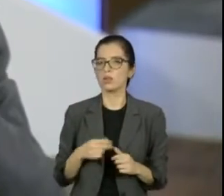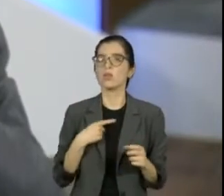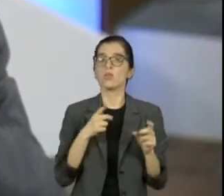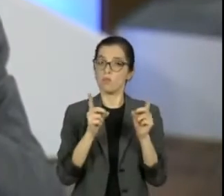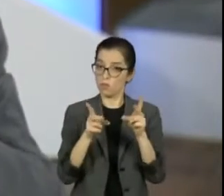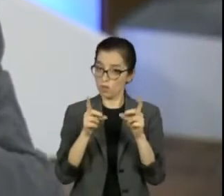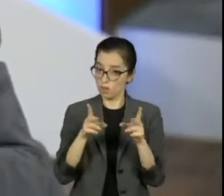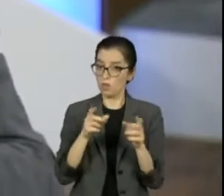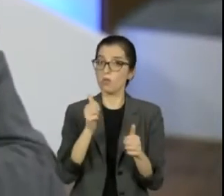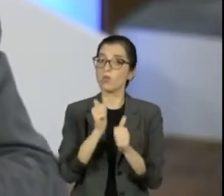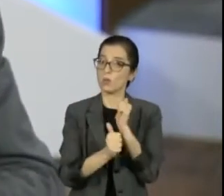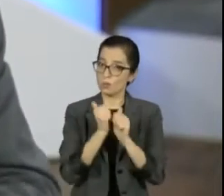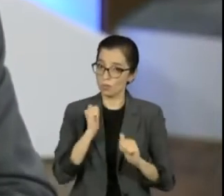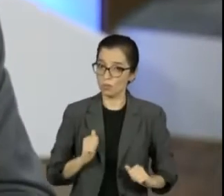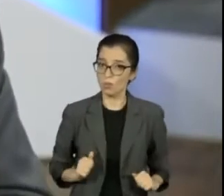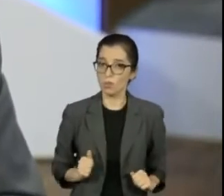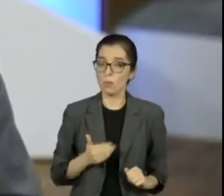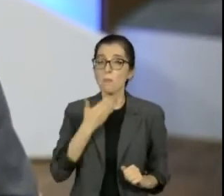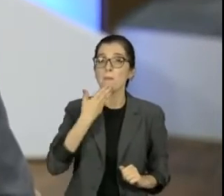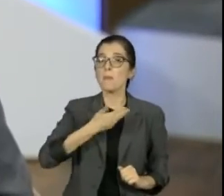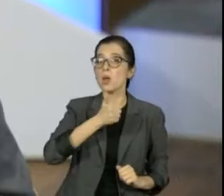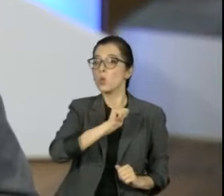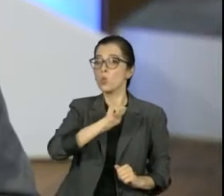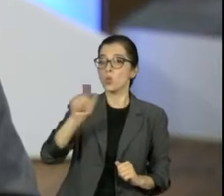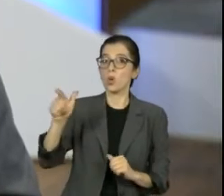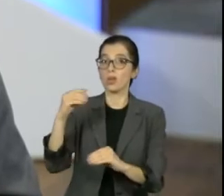Então, o produto é o seguinte, se estragar o produto,